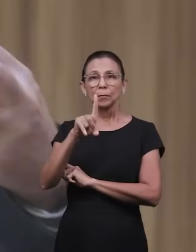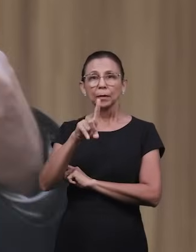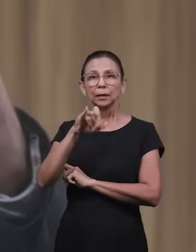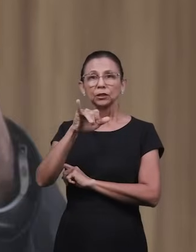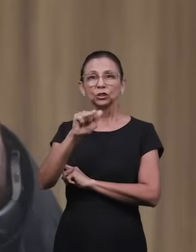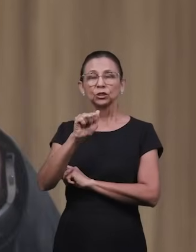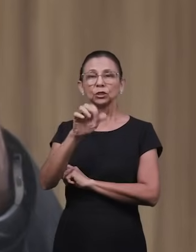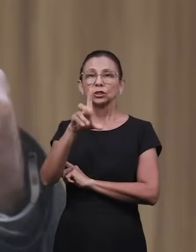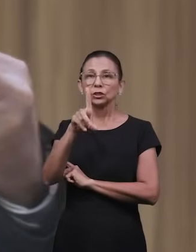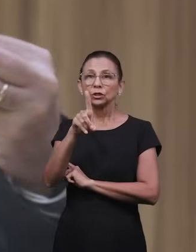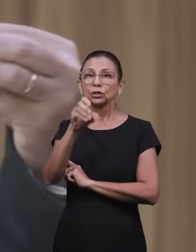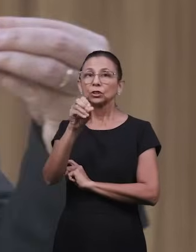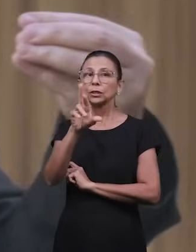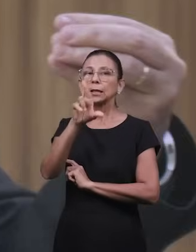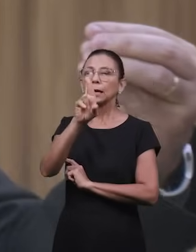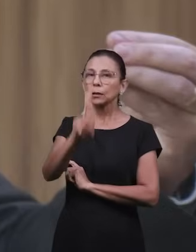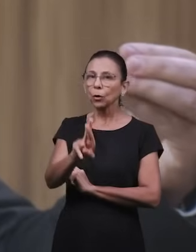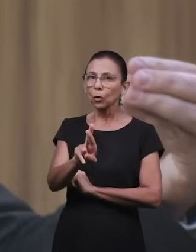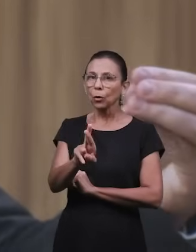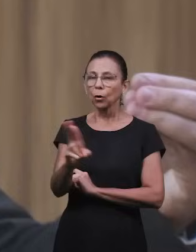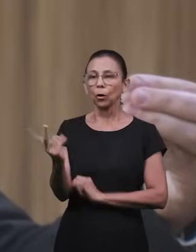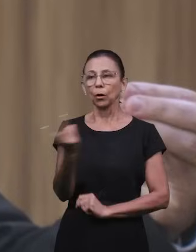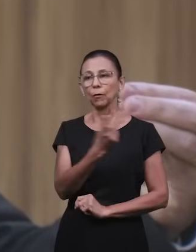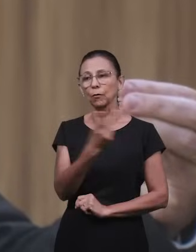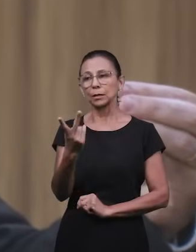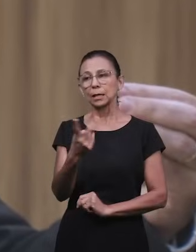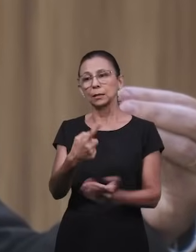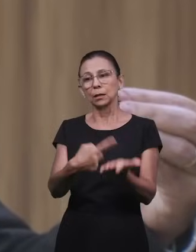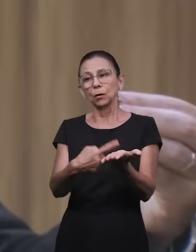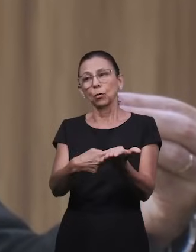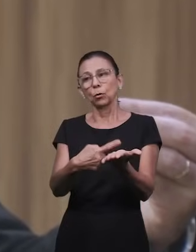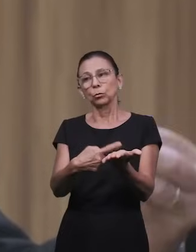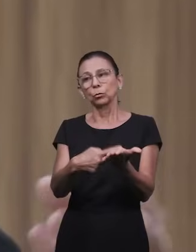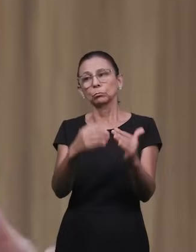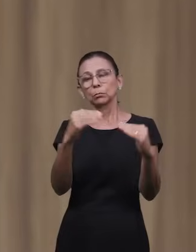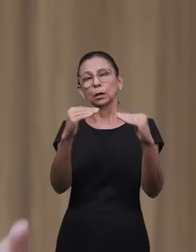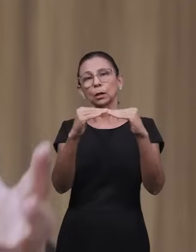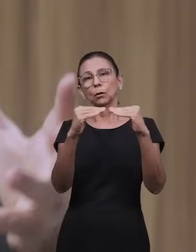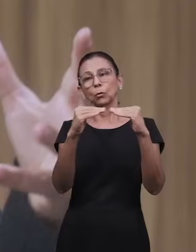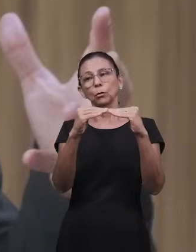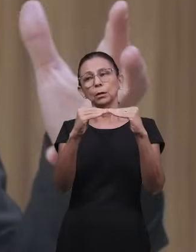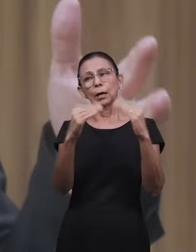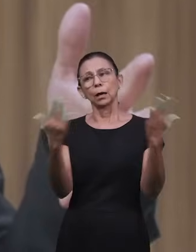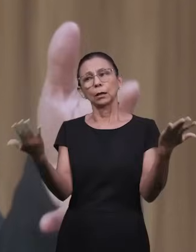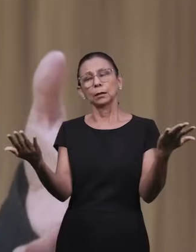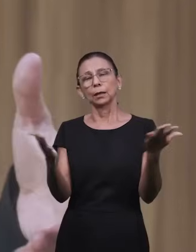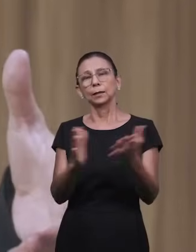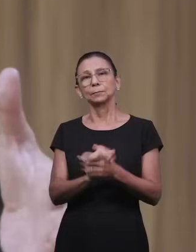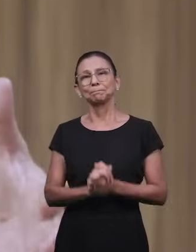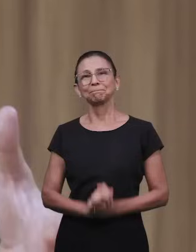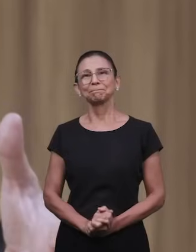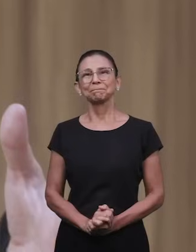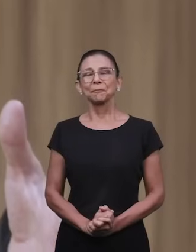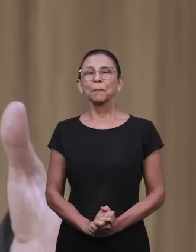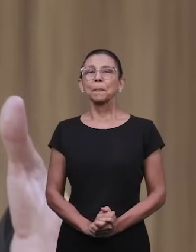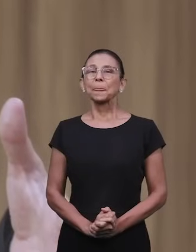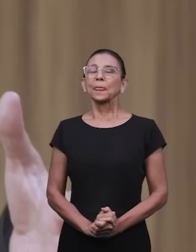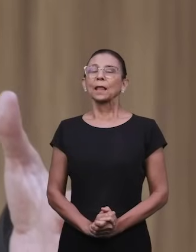né? De fazer com que as partes entrem em acordo, né? Então nós temos de um lado um Deus que é